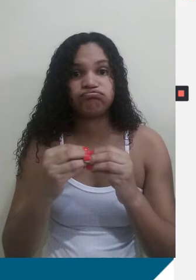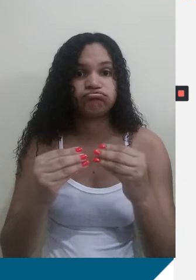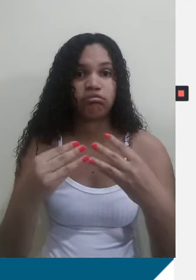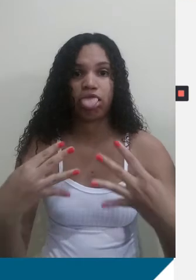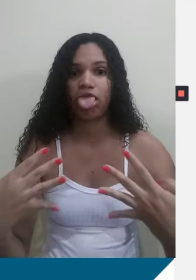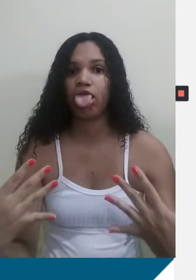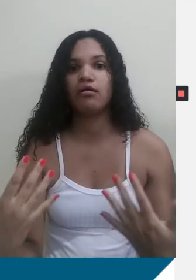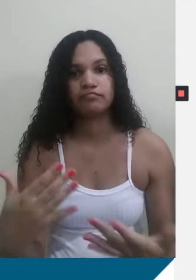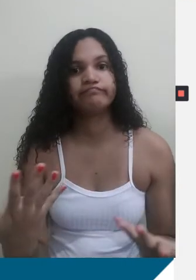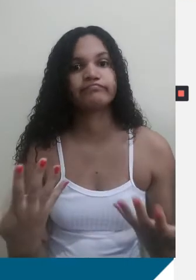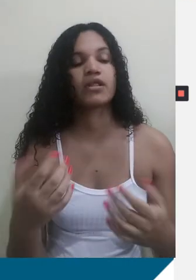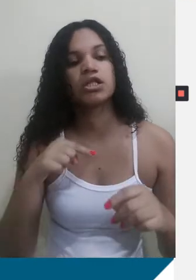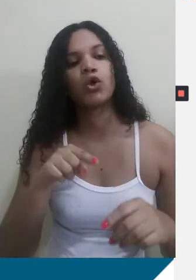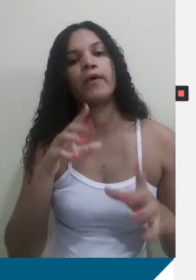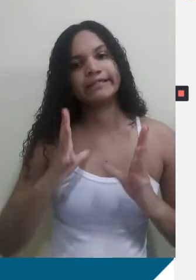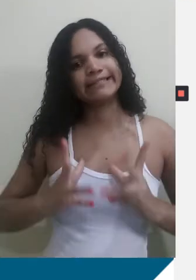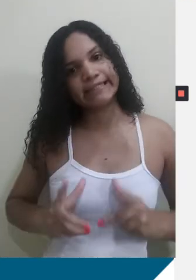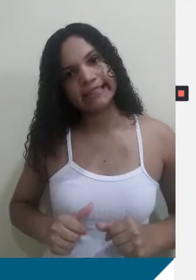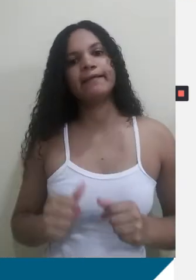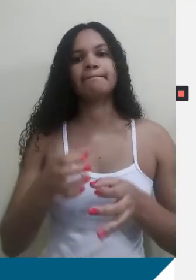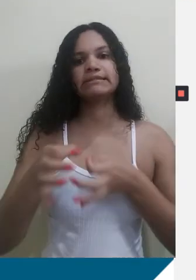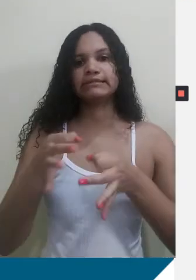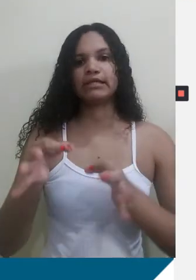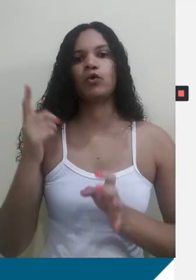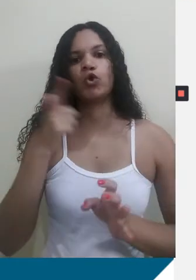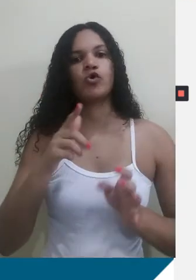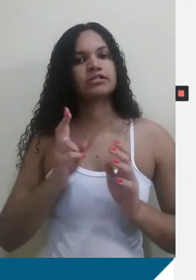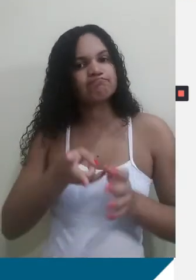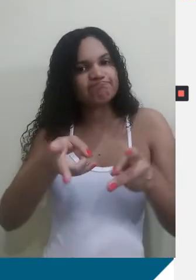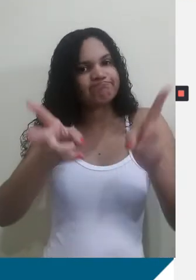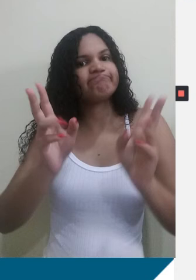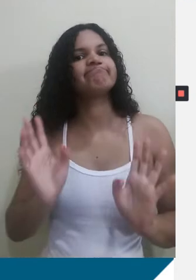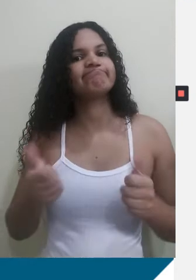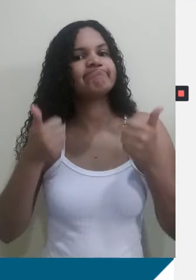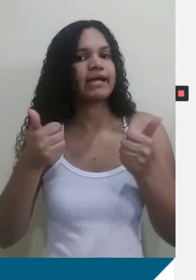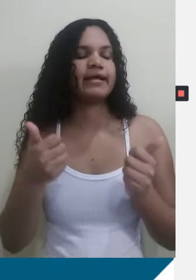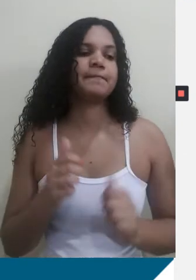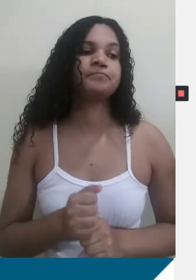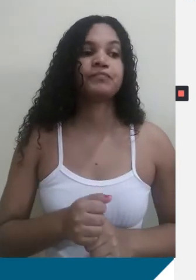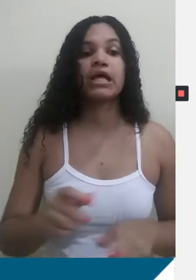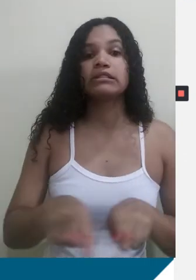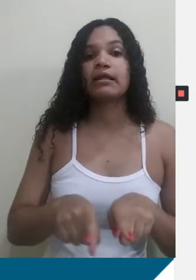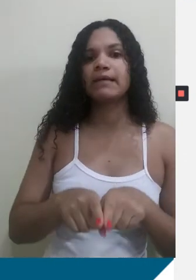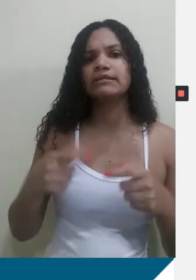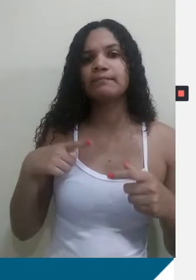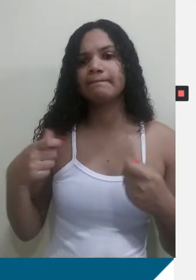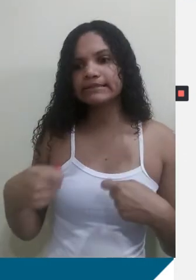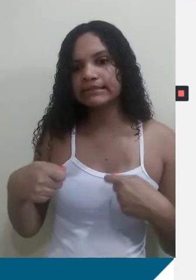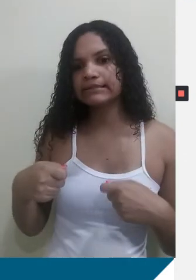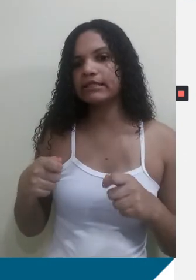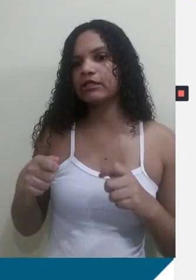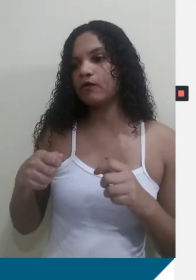é o de desintoxicação celular. E como nós temos as paredes celulares que dão sustentação, proteção